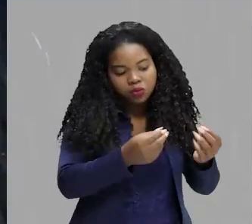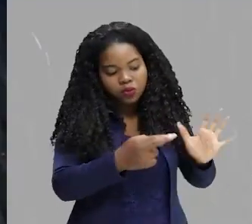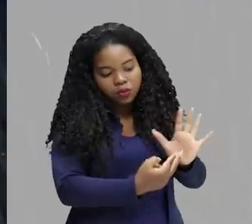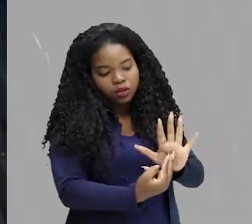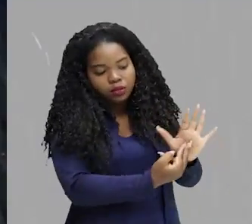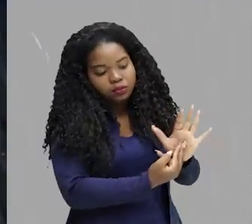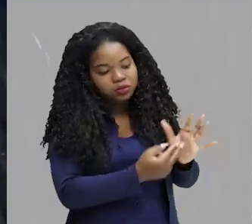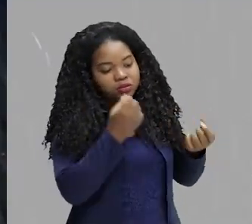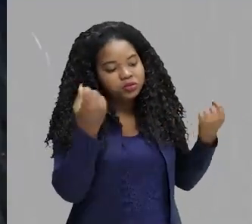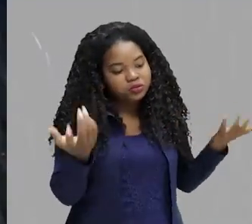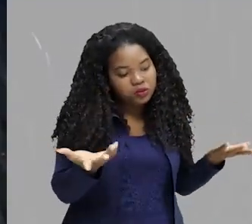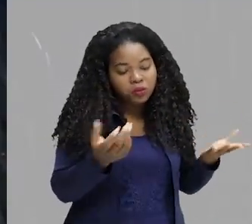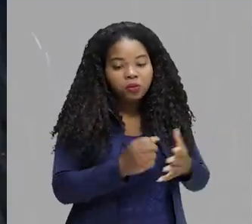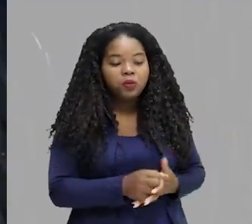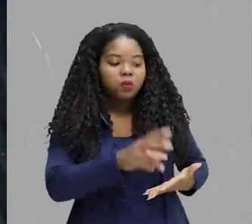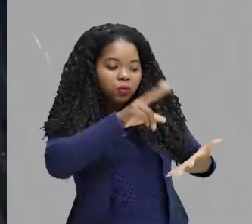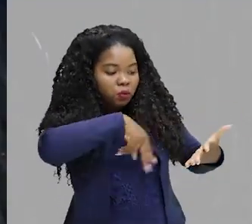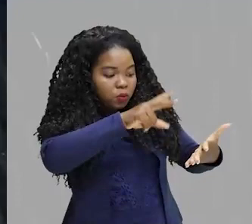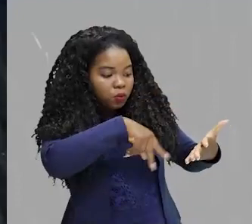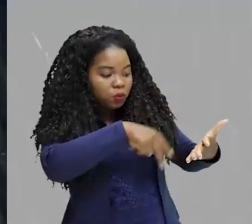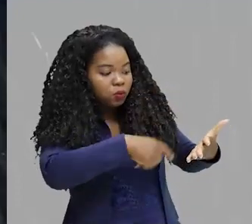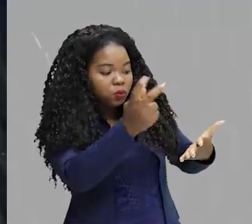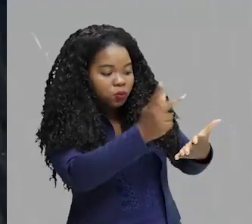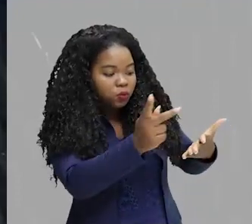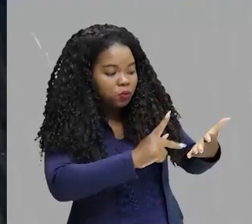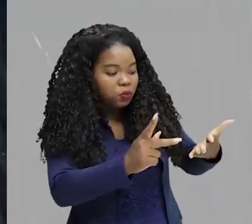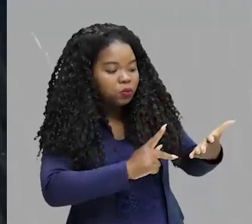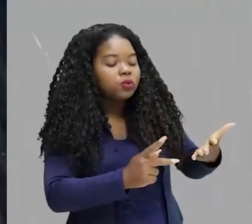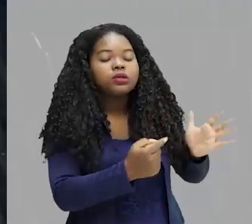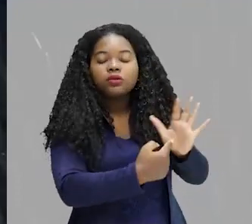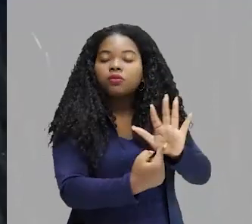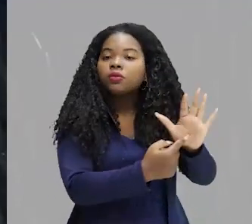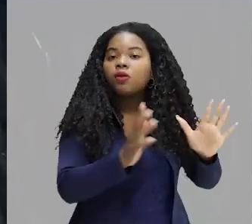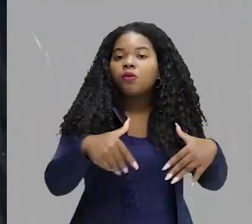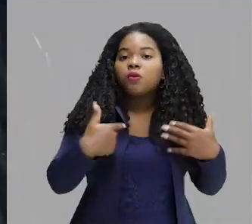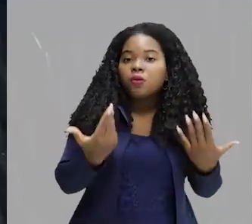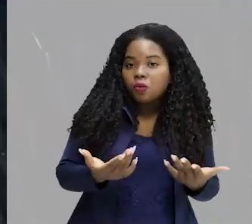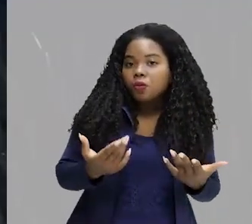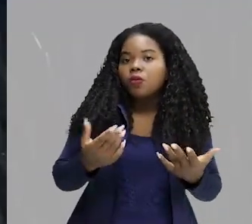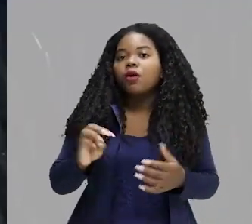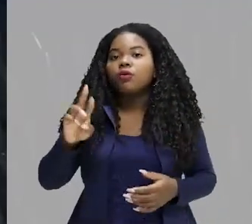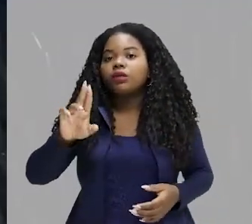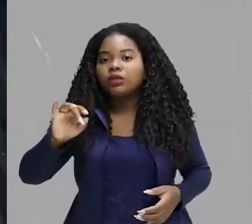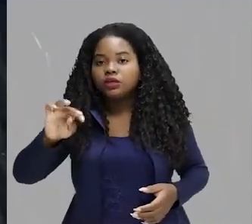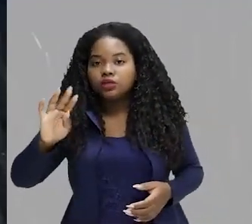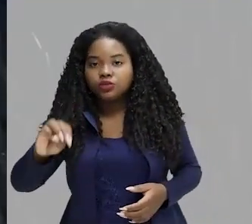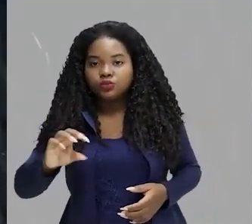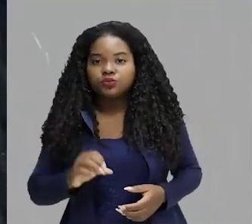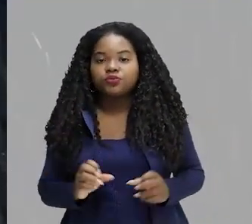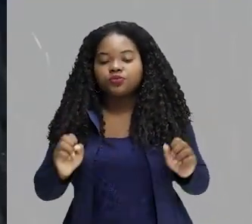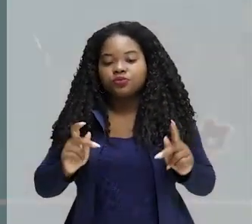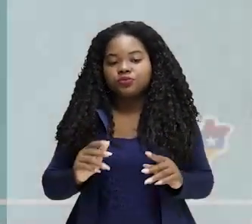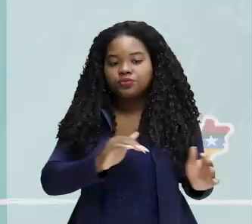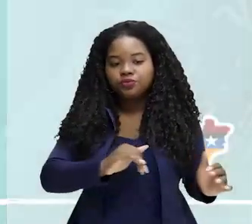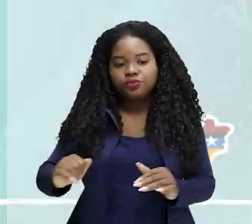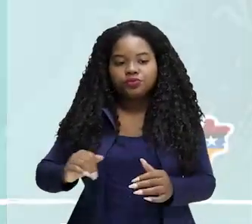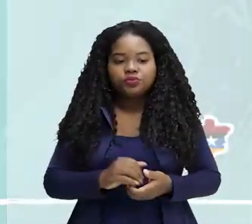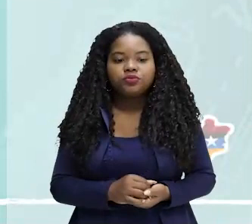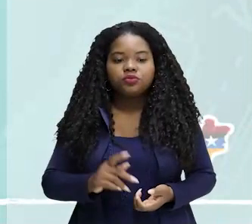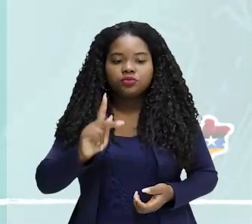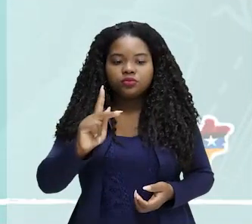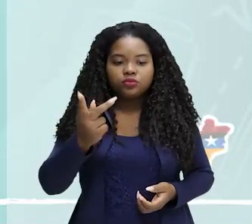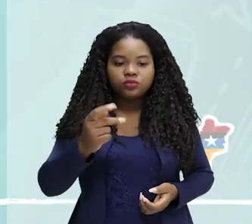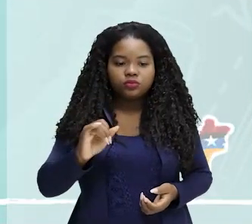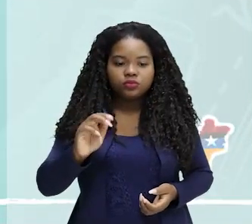pessoa faz a declamação desse poema, é que vai demonstrar qual é o ritmo que ele possui. Tá?